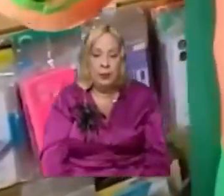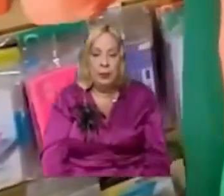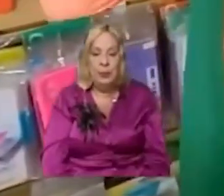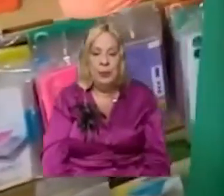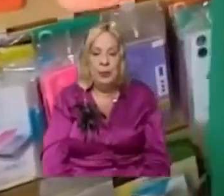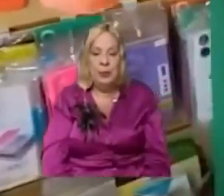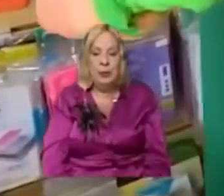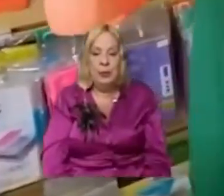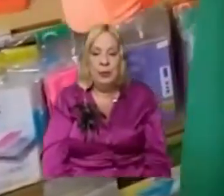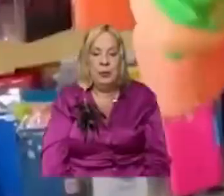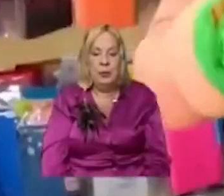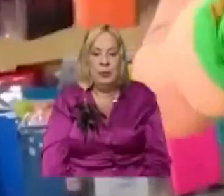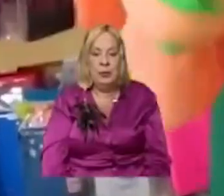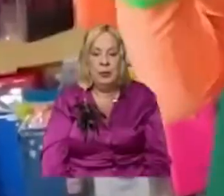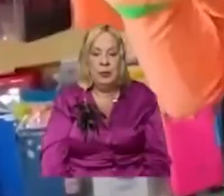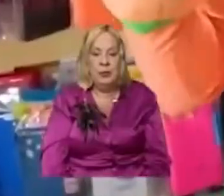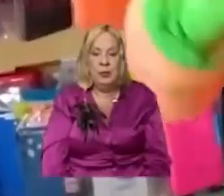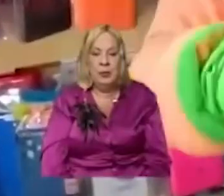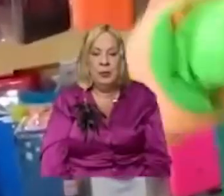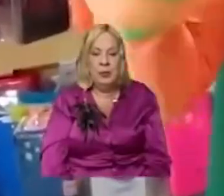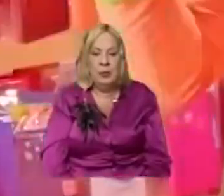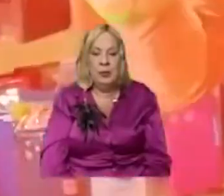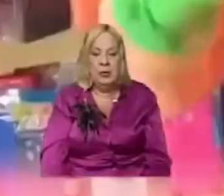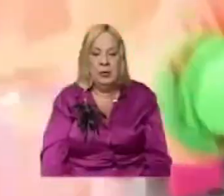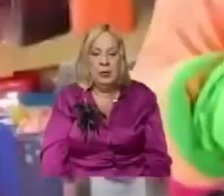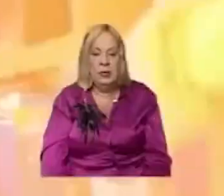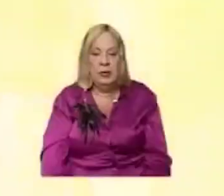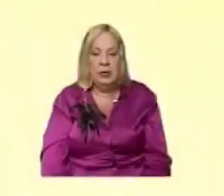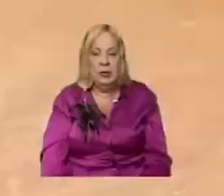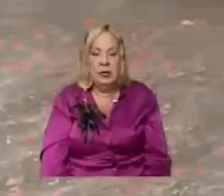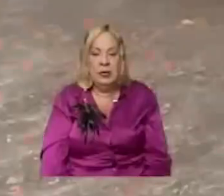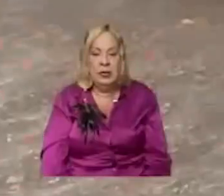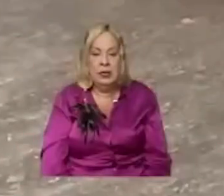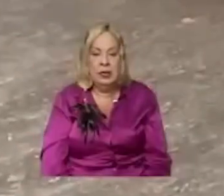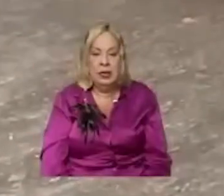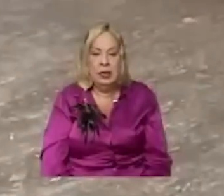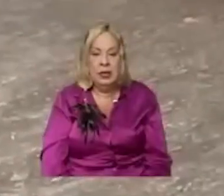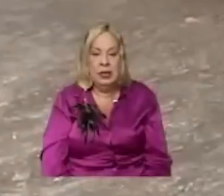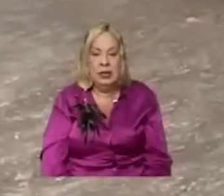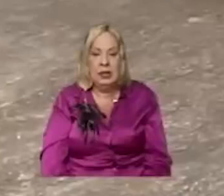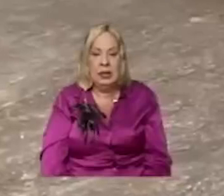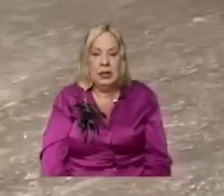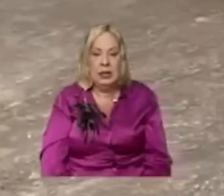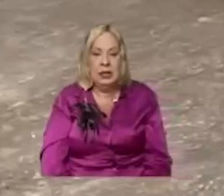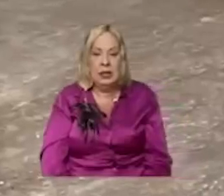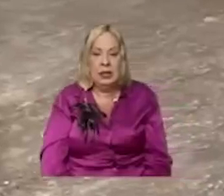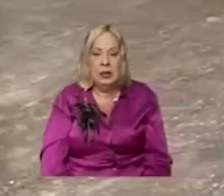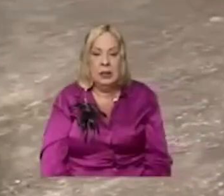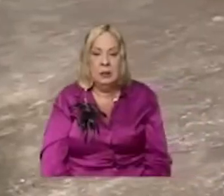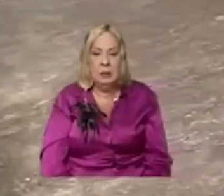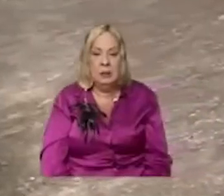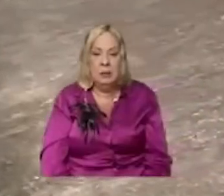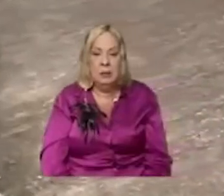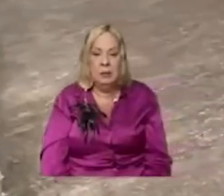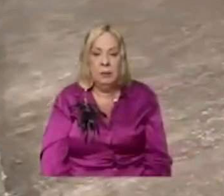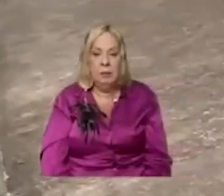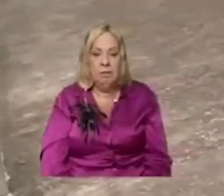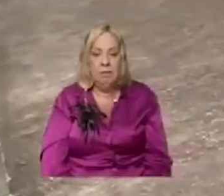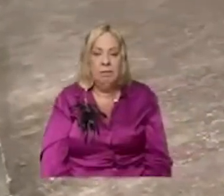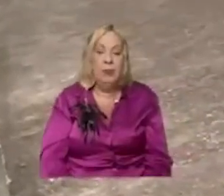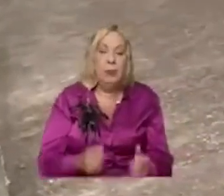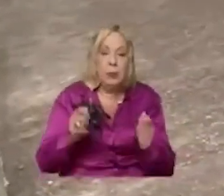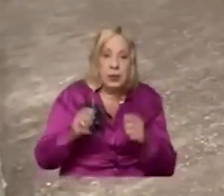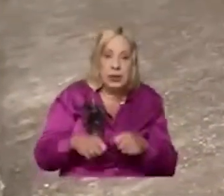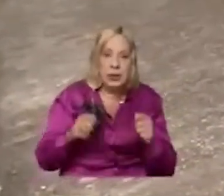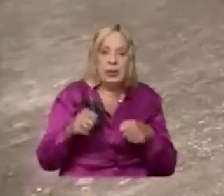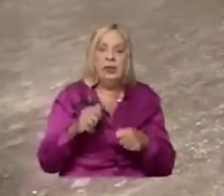no ponto Mundo dos Acessórios. Aceitamos Pix, cartão, dinheiro. E a cada título que você adquire, você aumenta a sua chance de